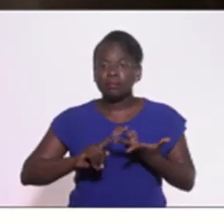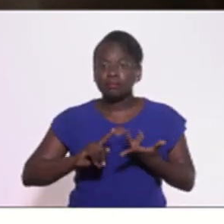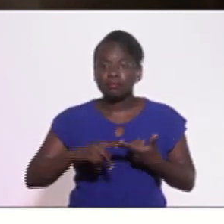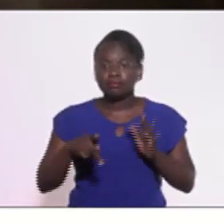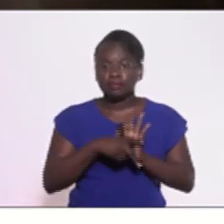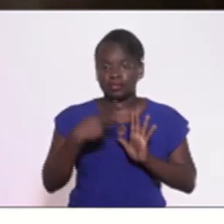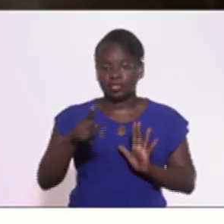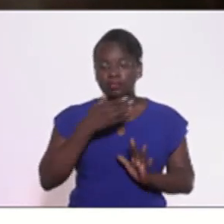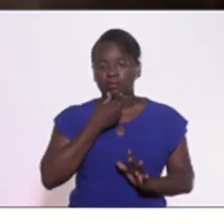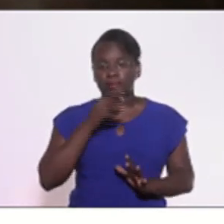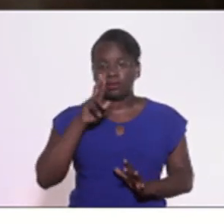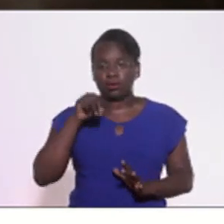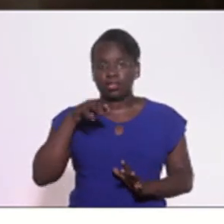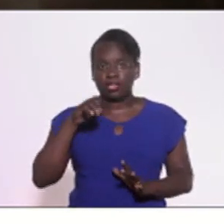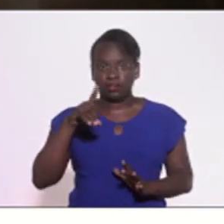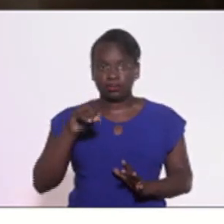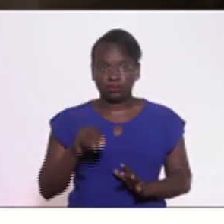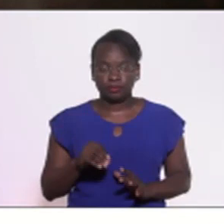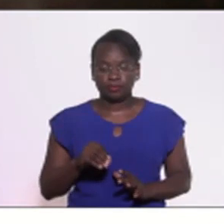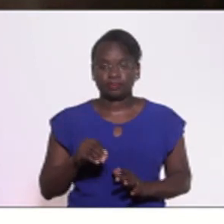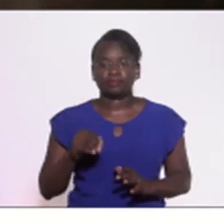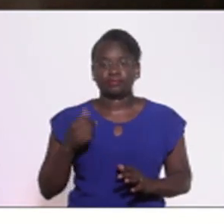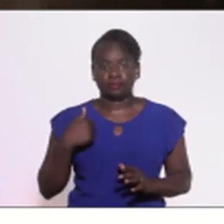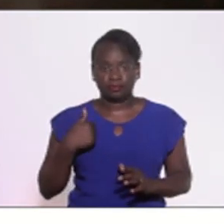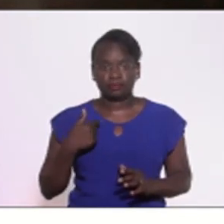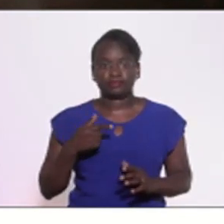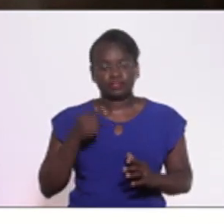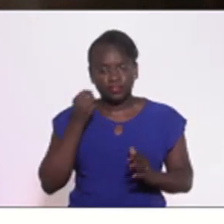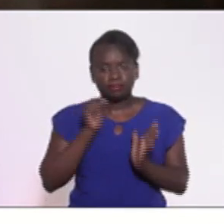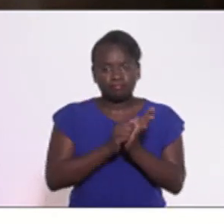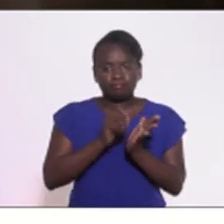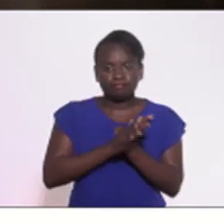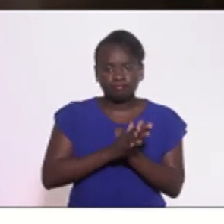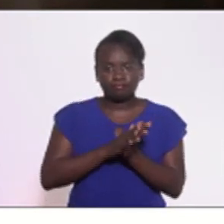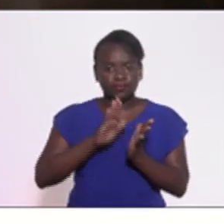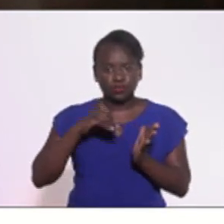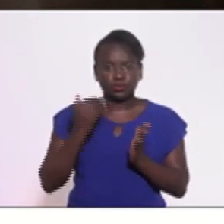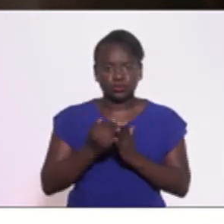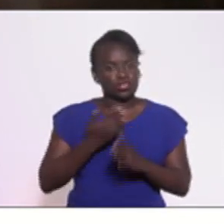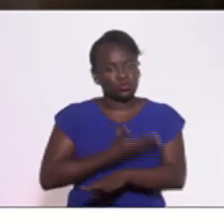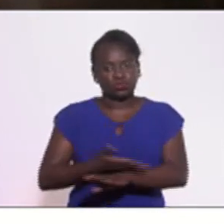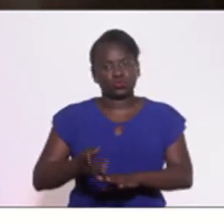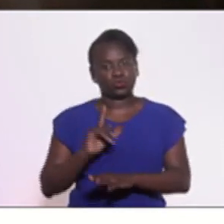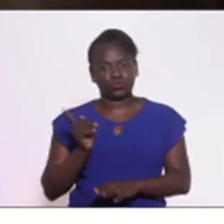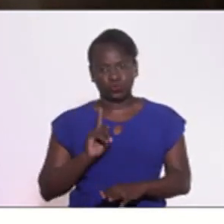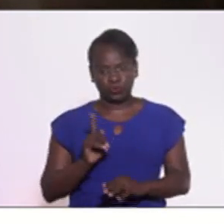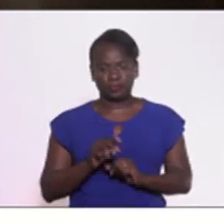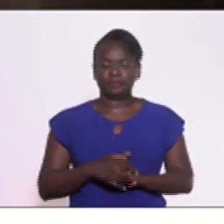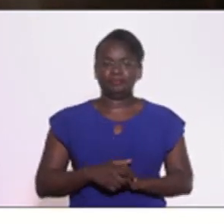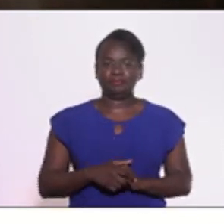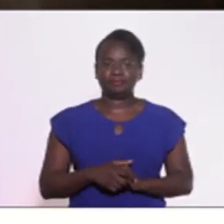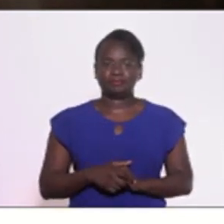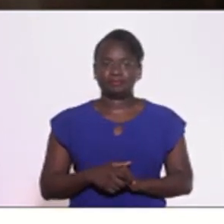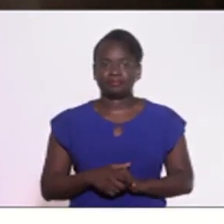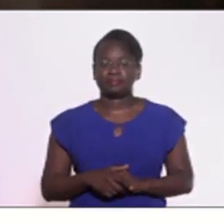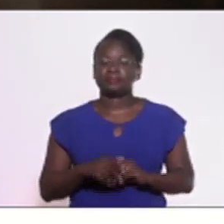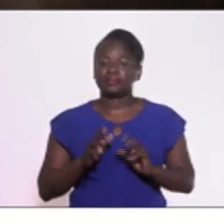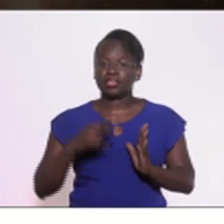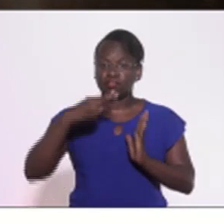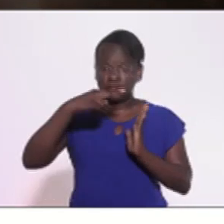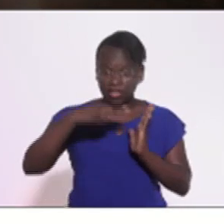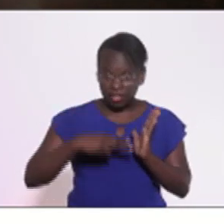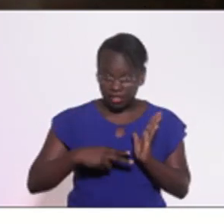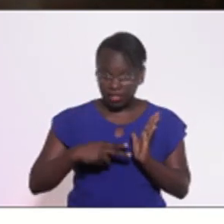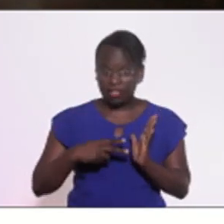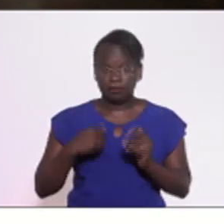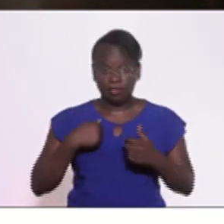Ronaldo. Fui ao dicionário e tomei nota, Rony, coisa que não é costume meu fazer, ler, mas